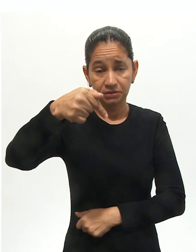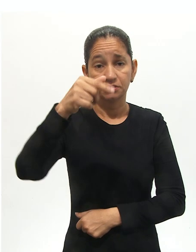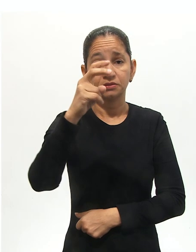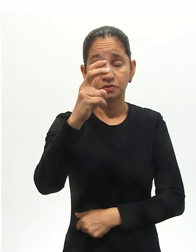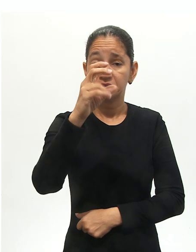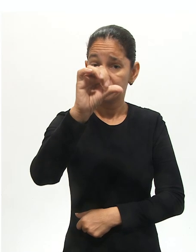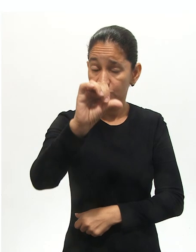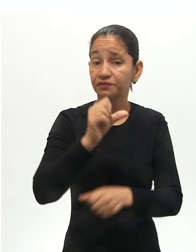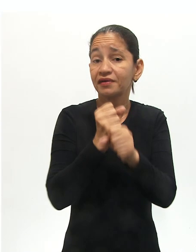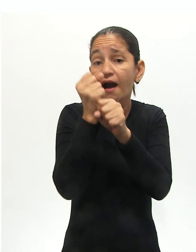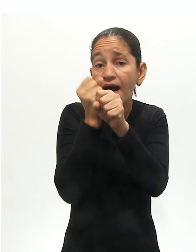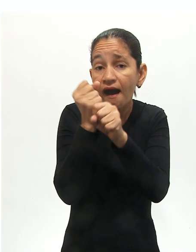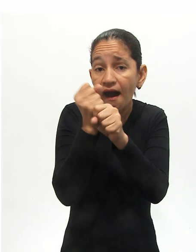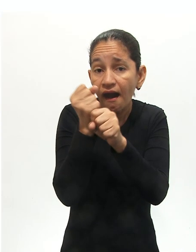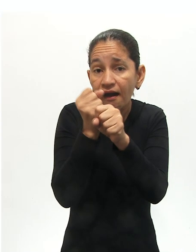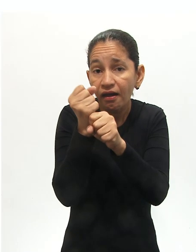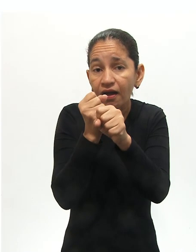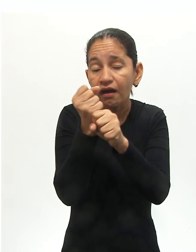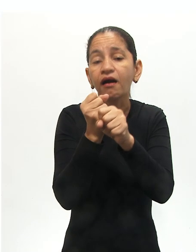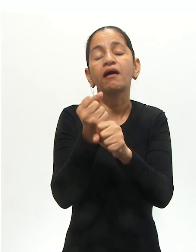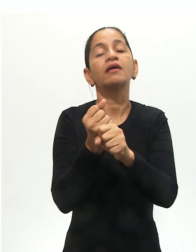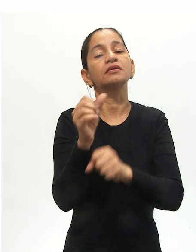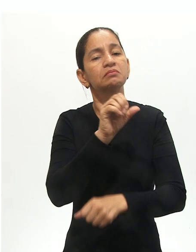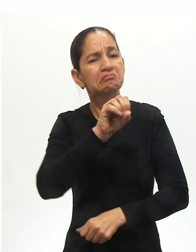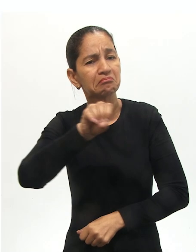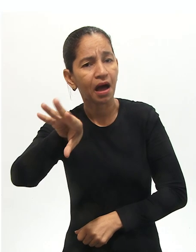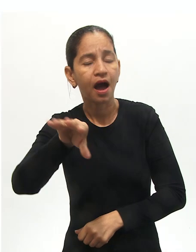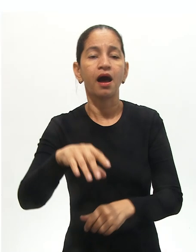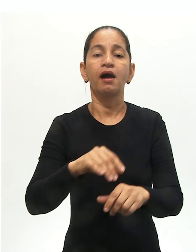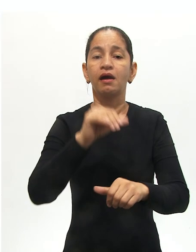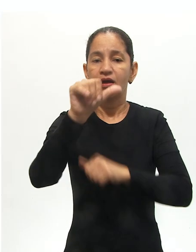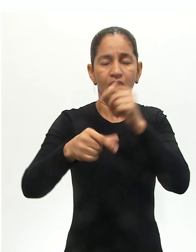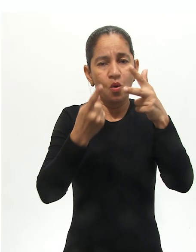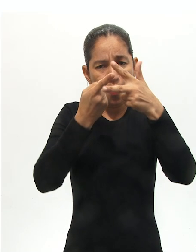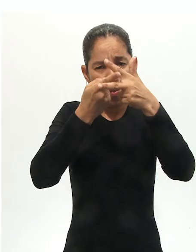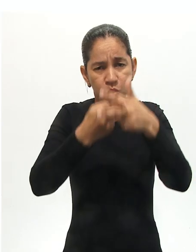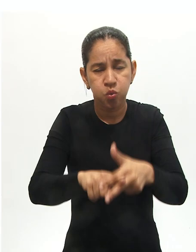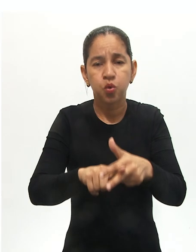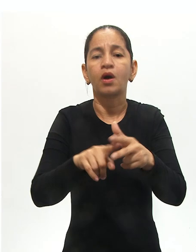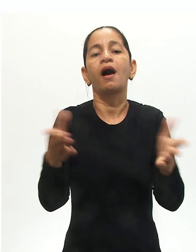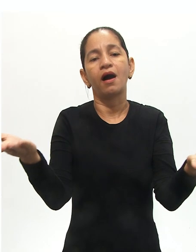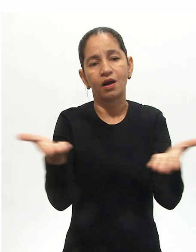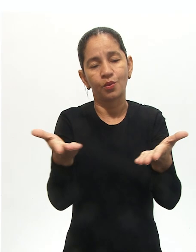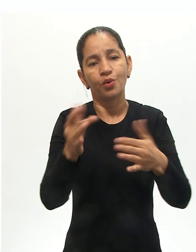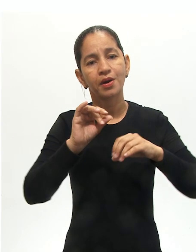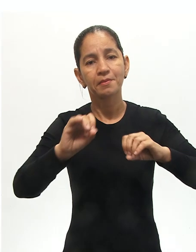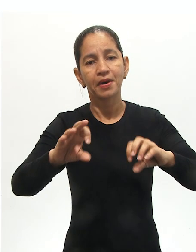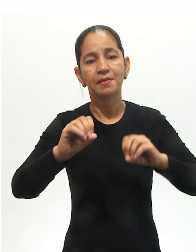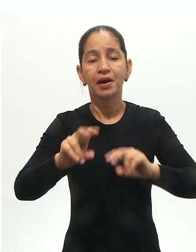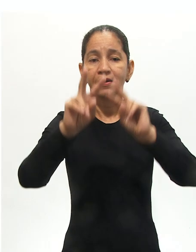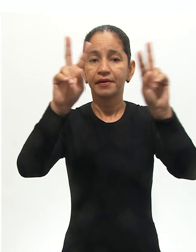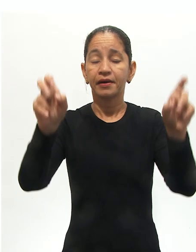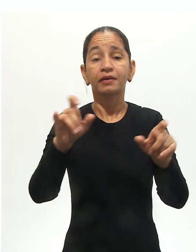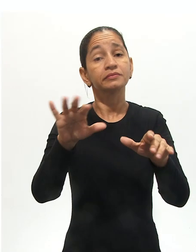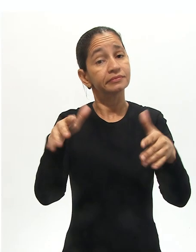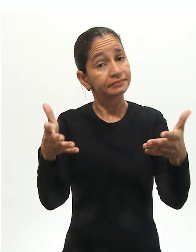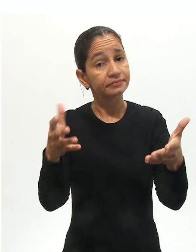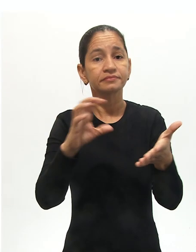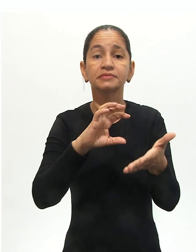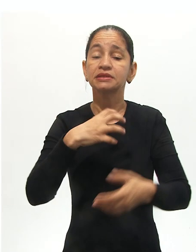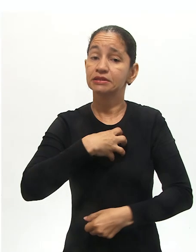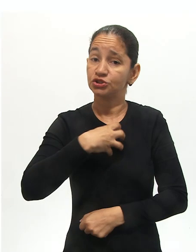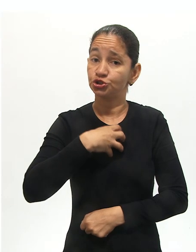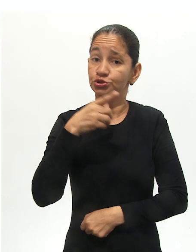1759, ocorreram as reformas pombalinas. Então, nesse sentido, a educação